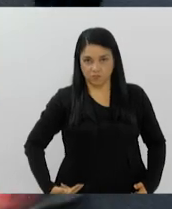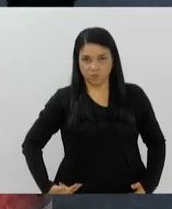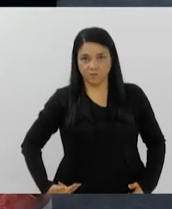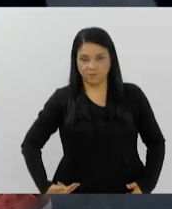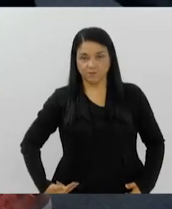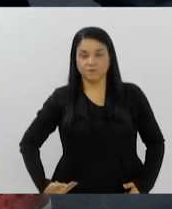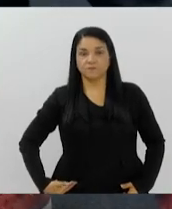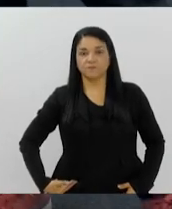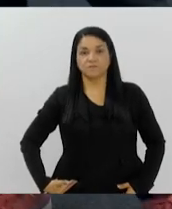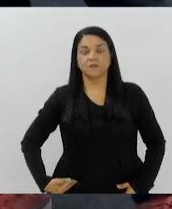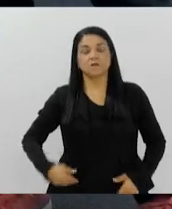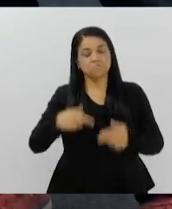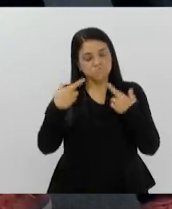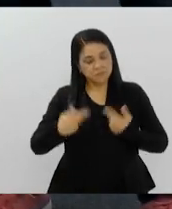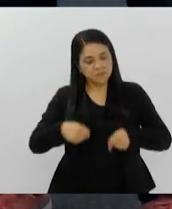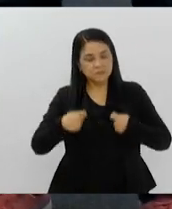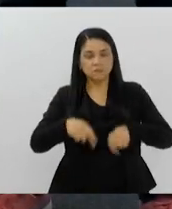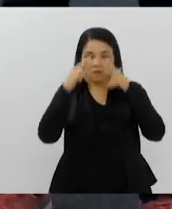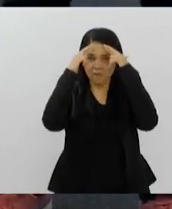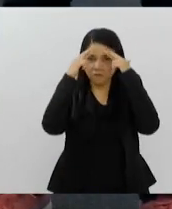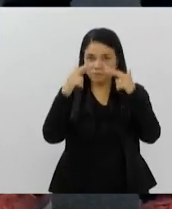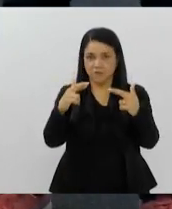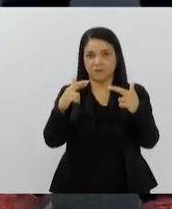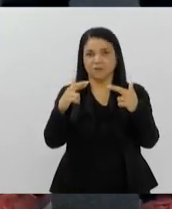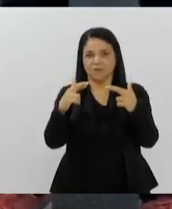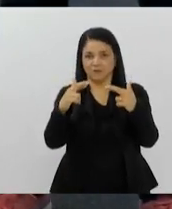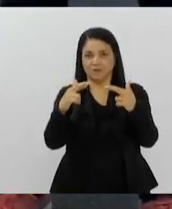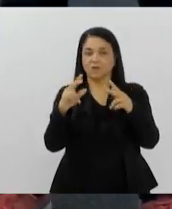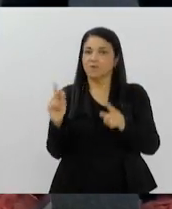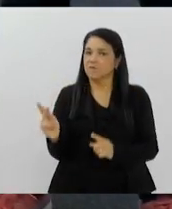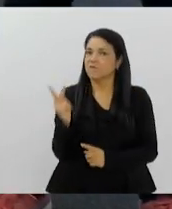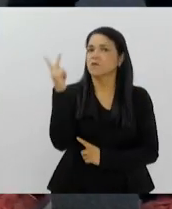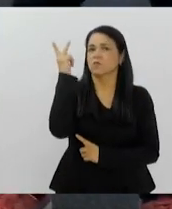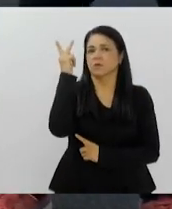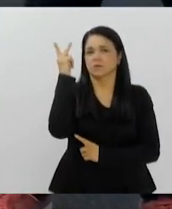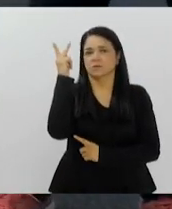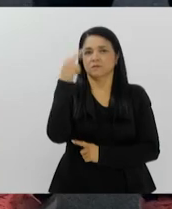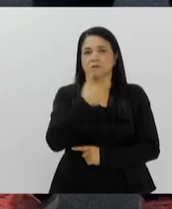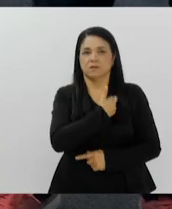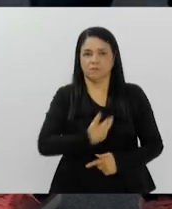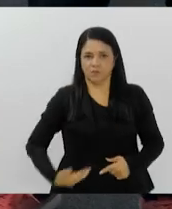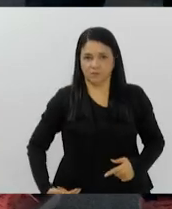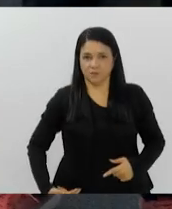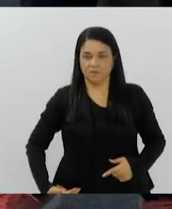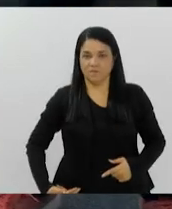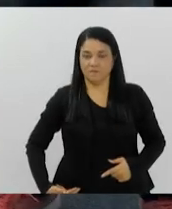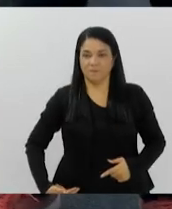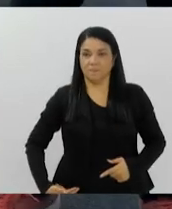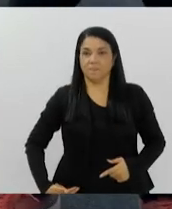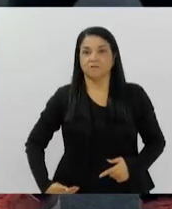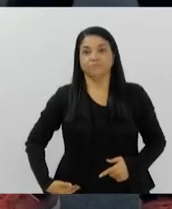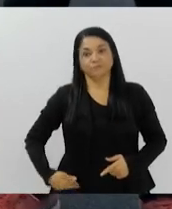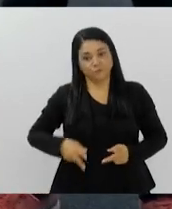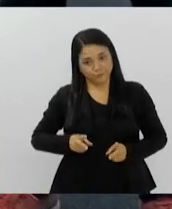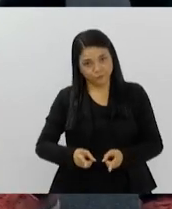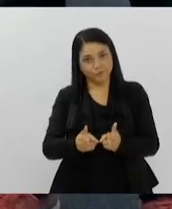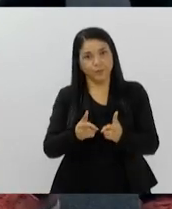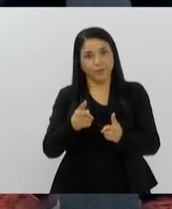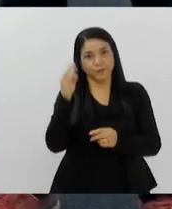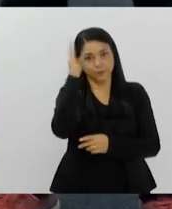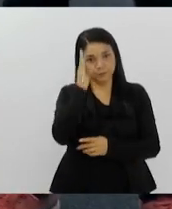ser respeitada e valorizada, porque não, senão ainda estaríamos no